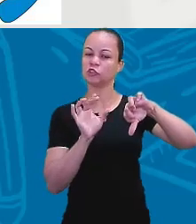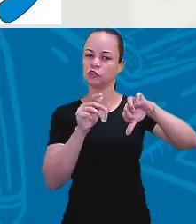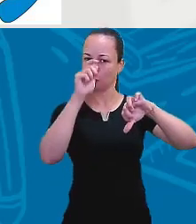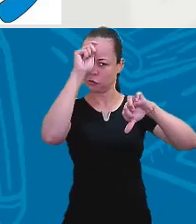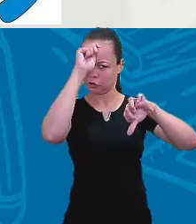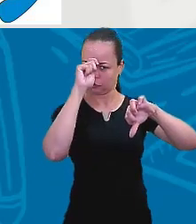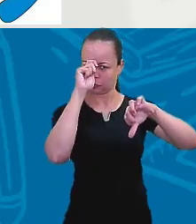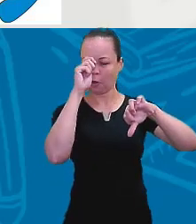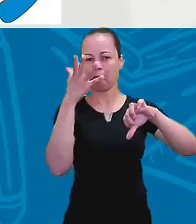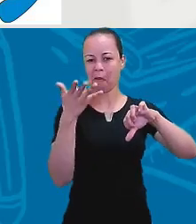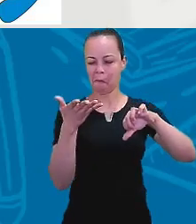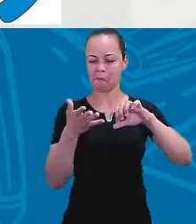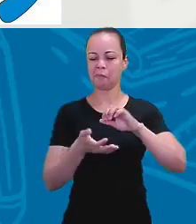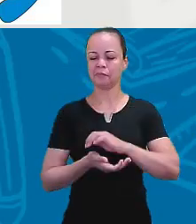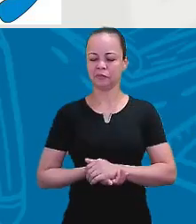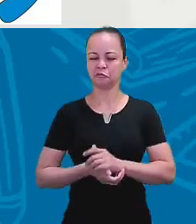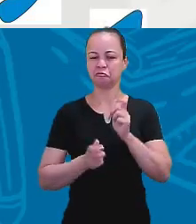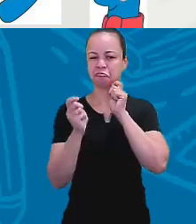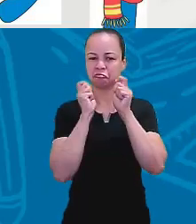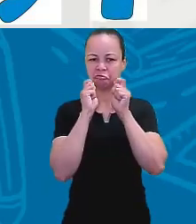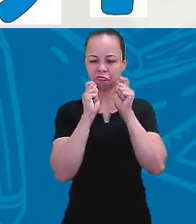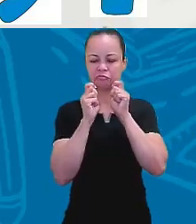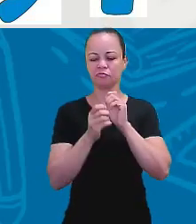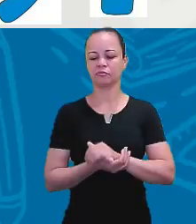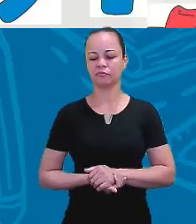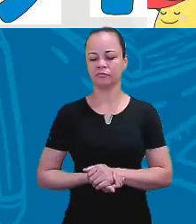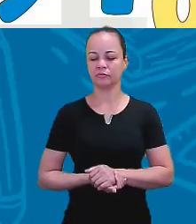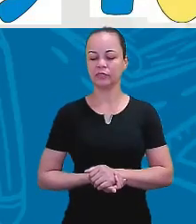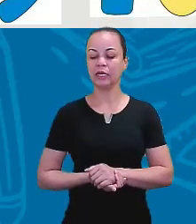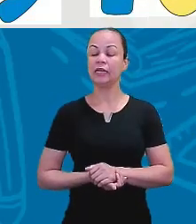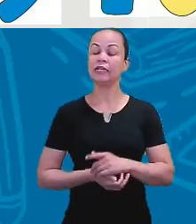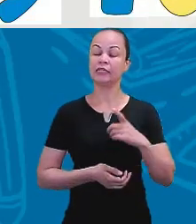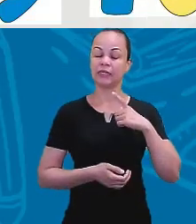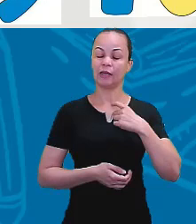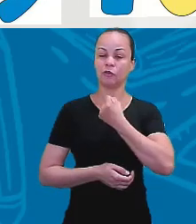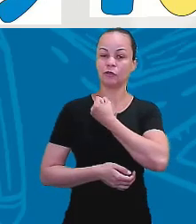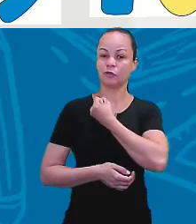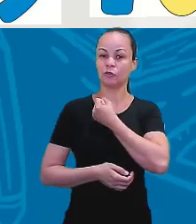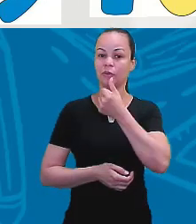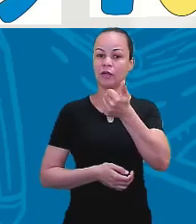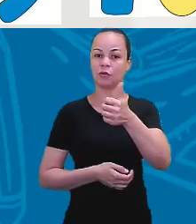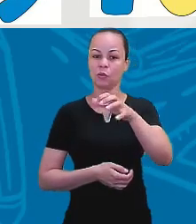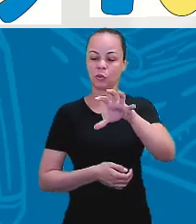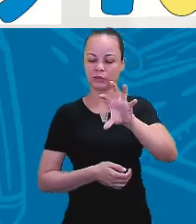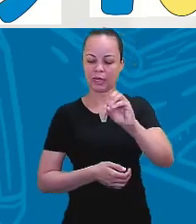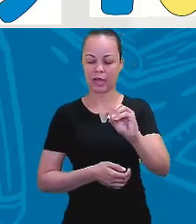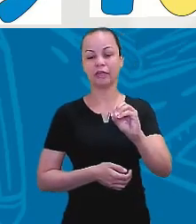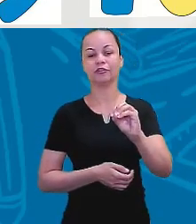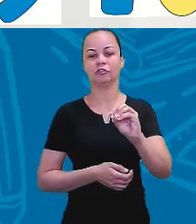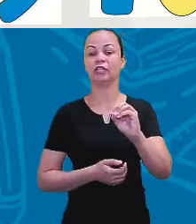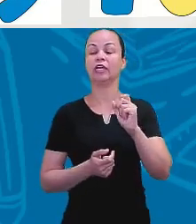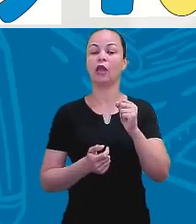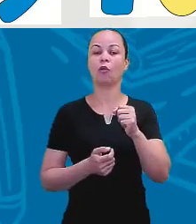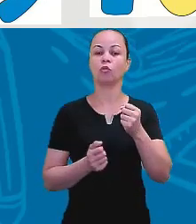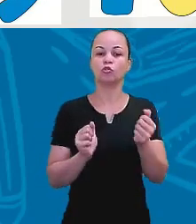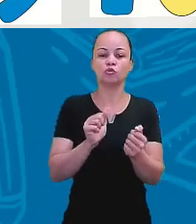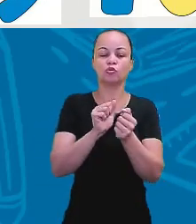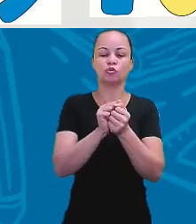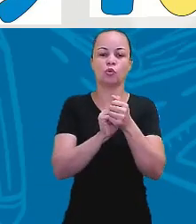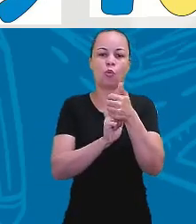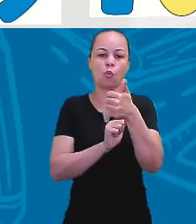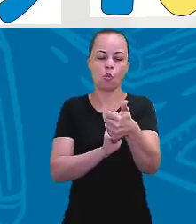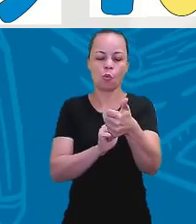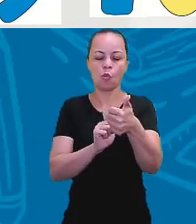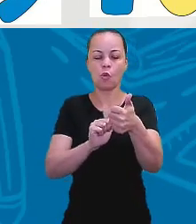com uma boinazinha, toda fofinho. E também nós temos o número 10, que é a junção do número 1 com o